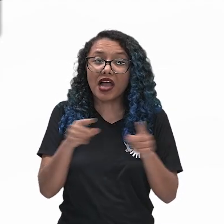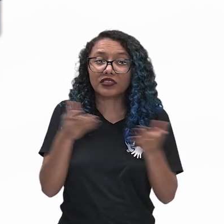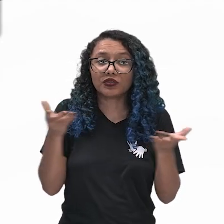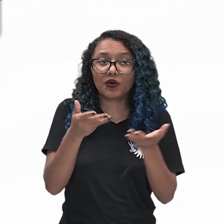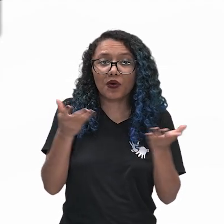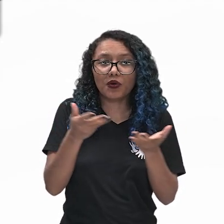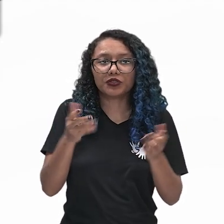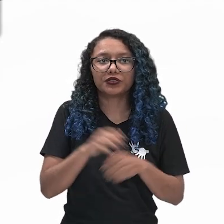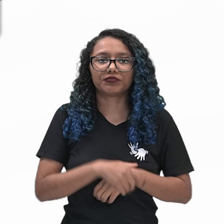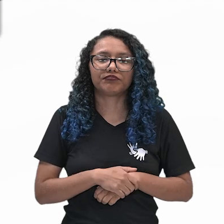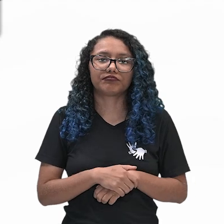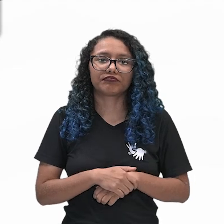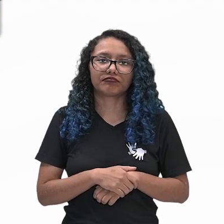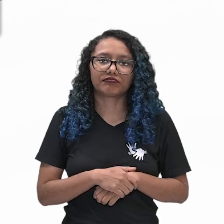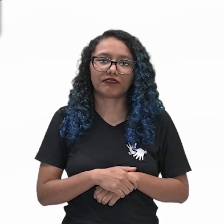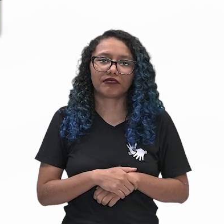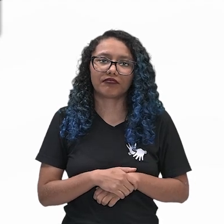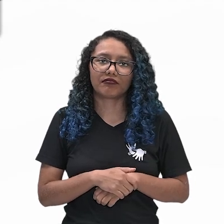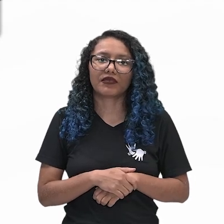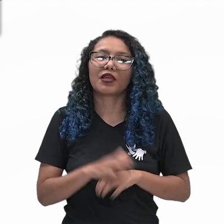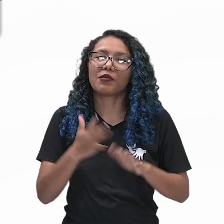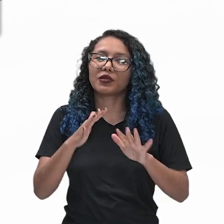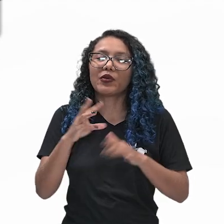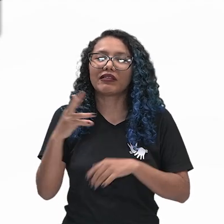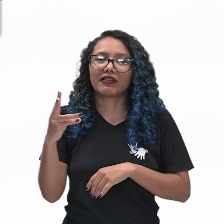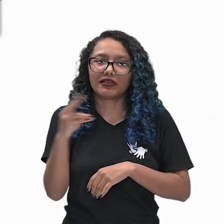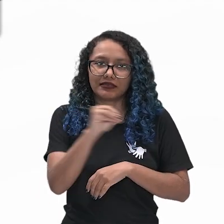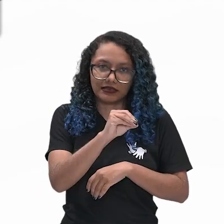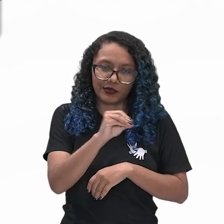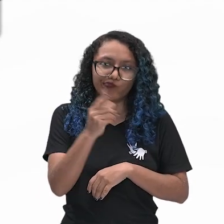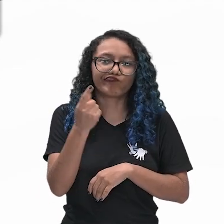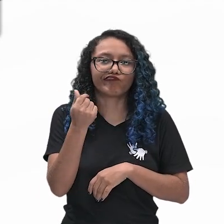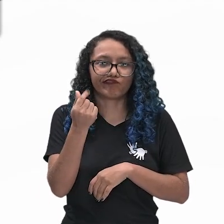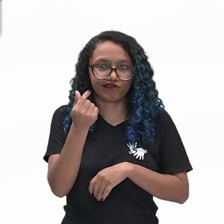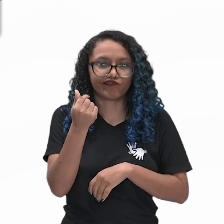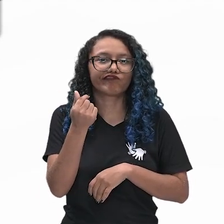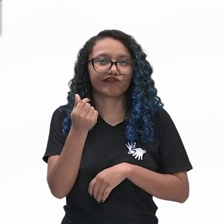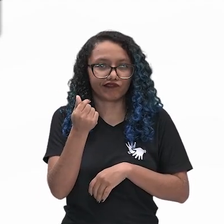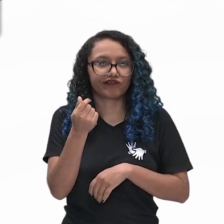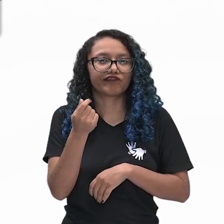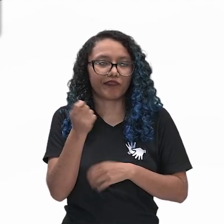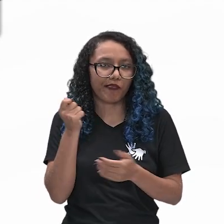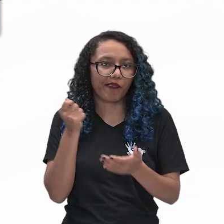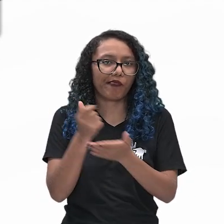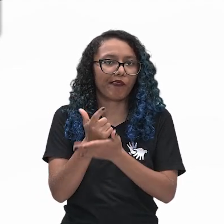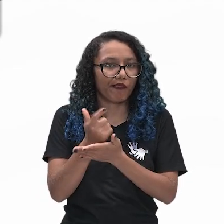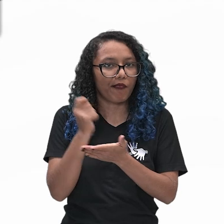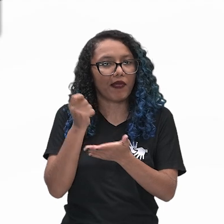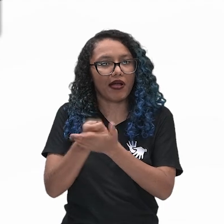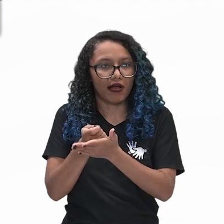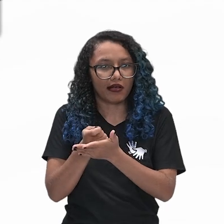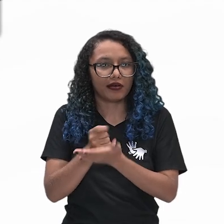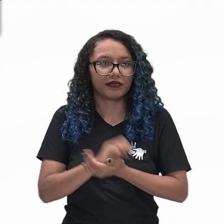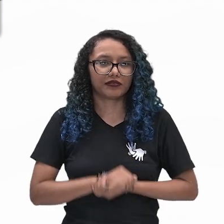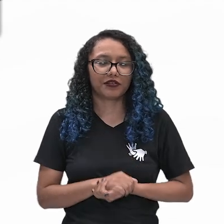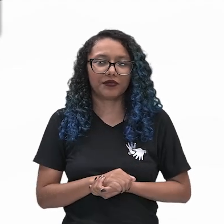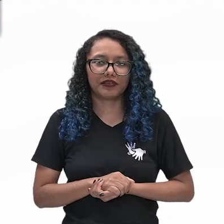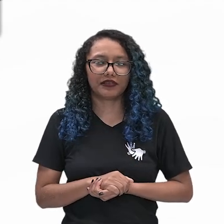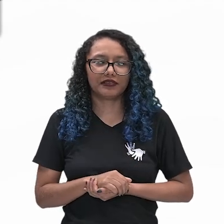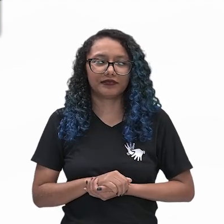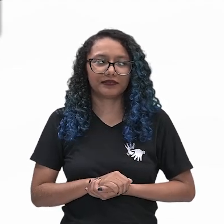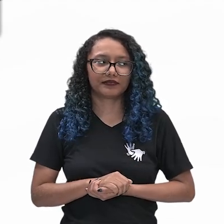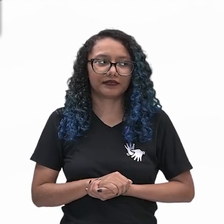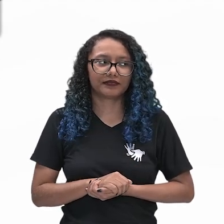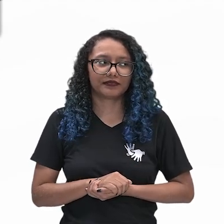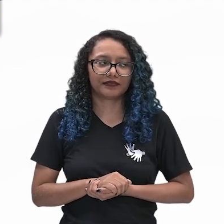a bater na casa de $300. Então, Tony levou os